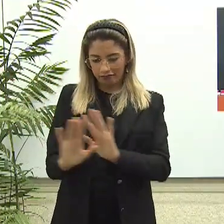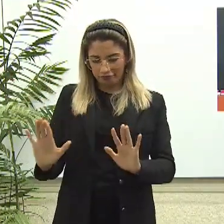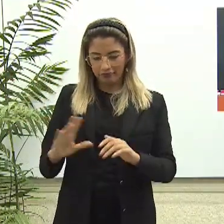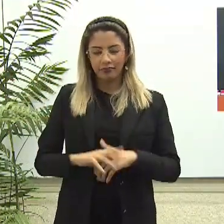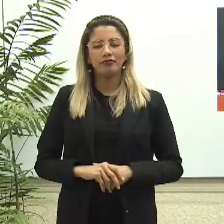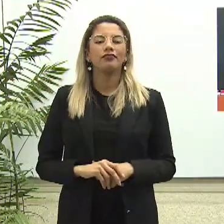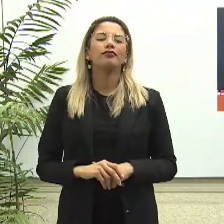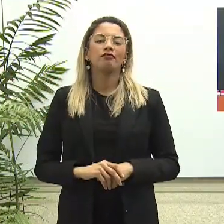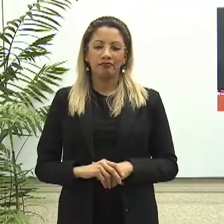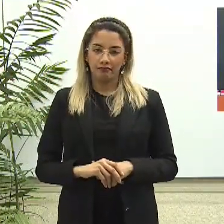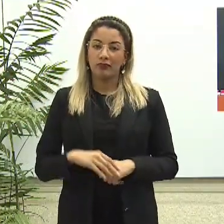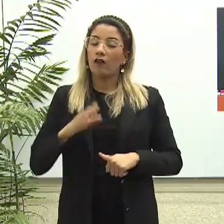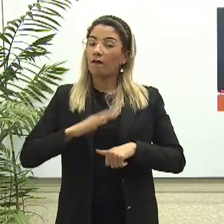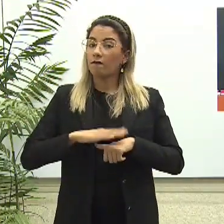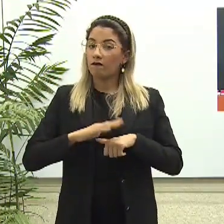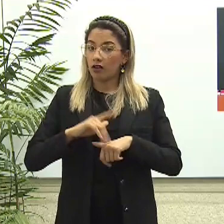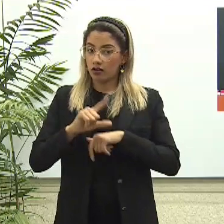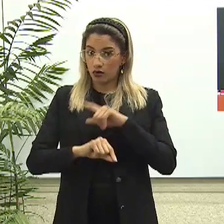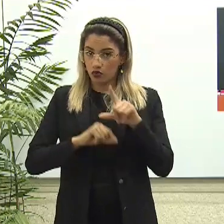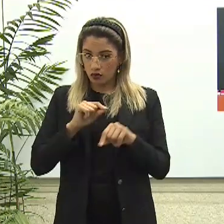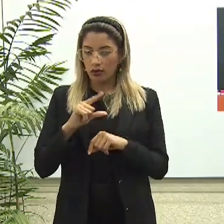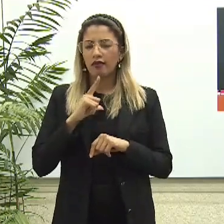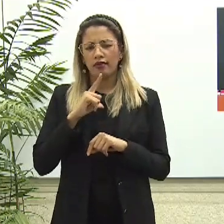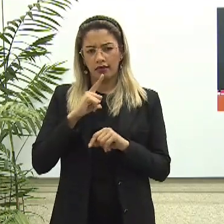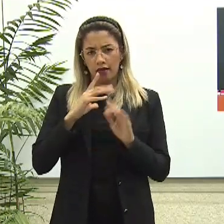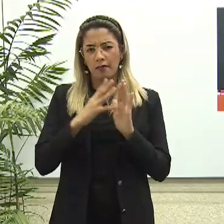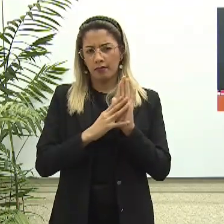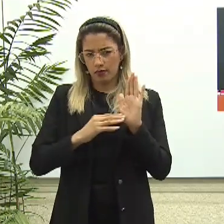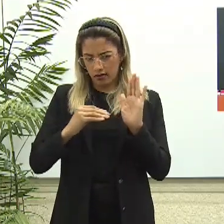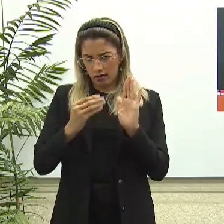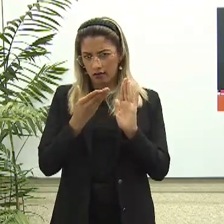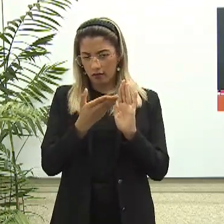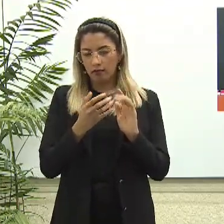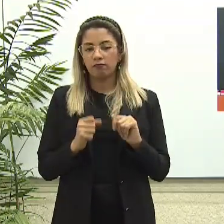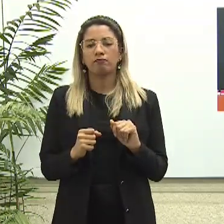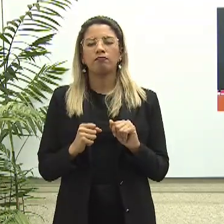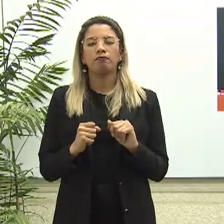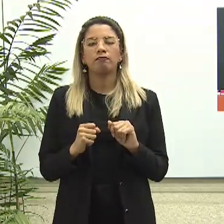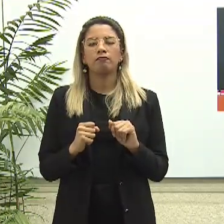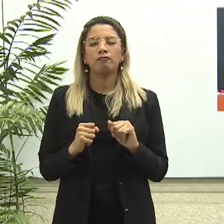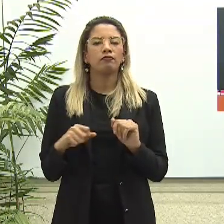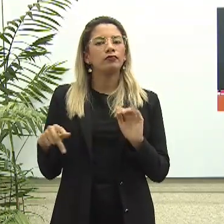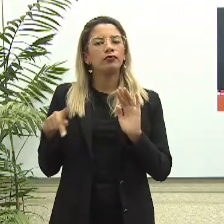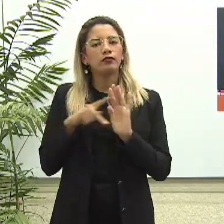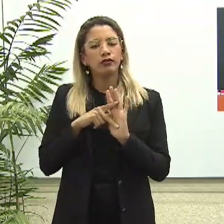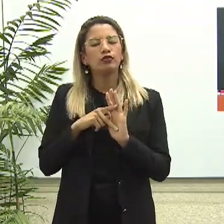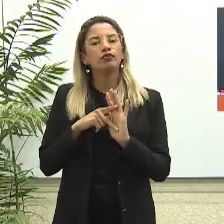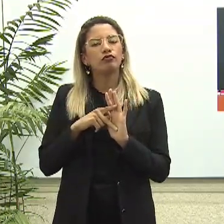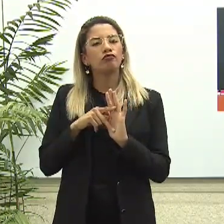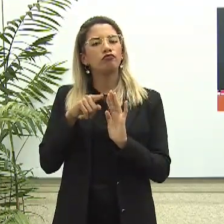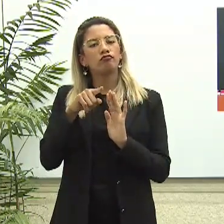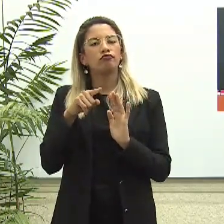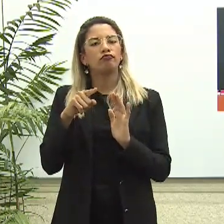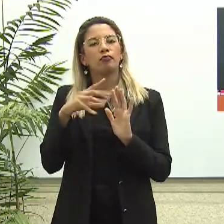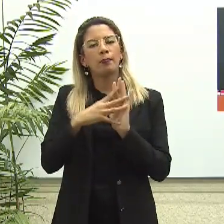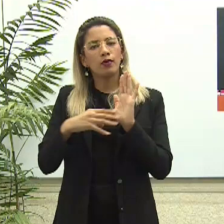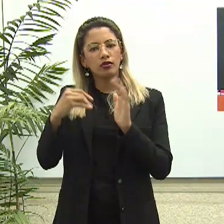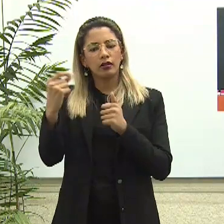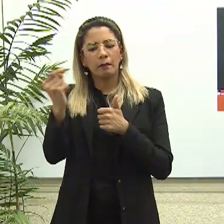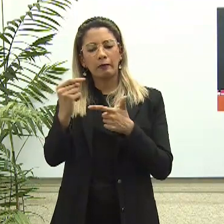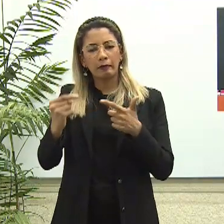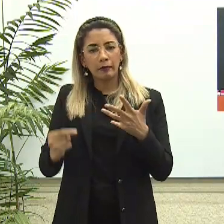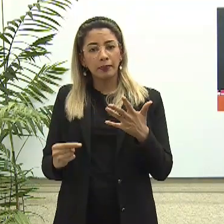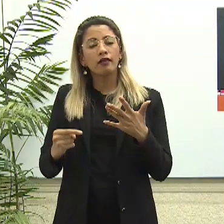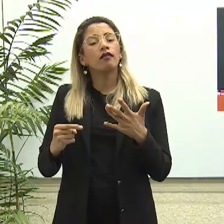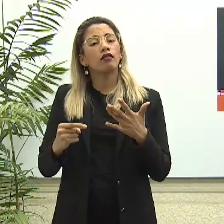fazem ele eles pegam eles pegaram esse modelo gente de vetores e aplicaram para